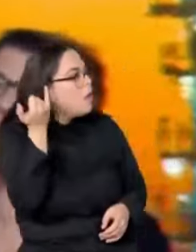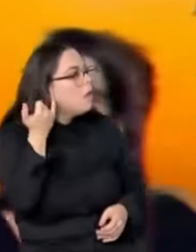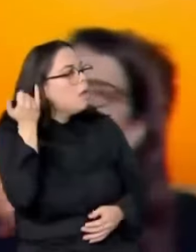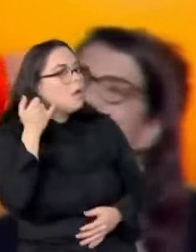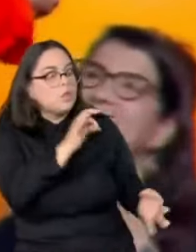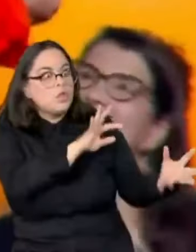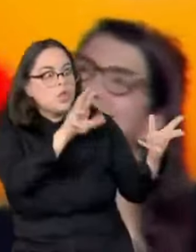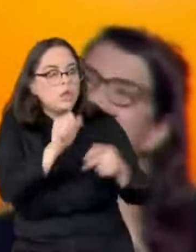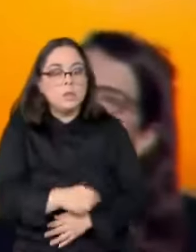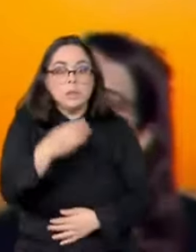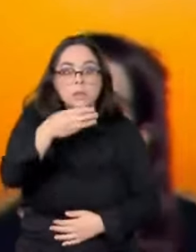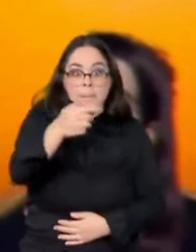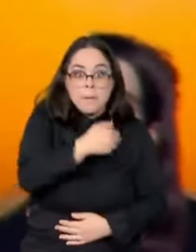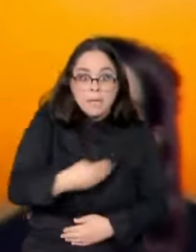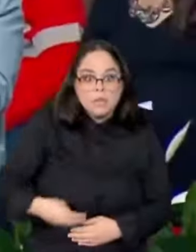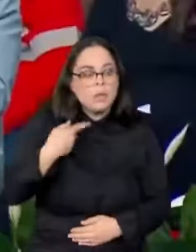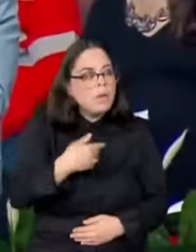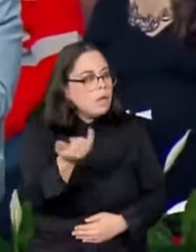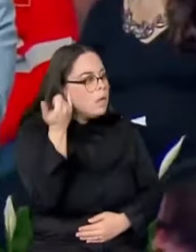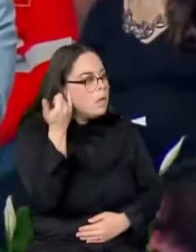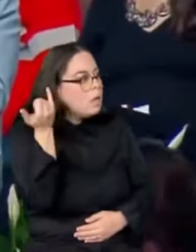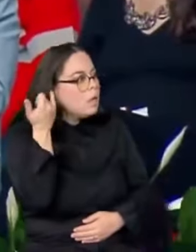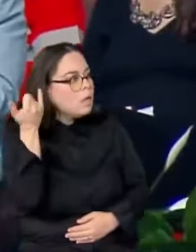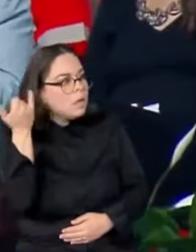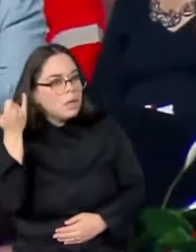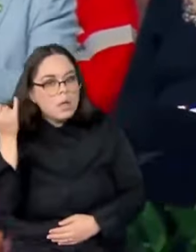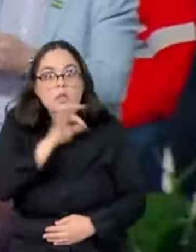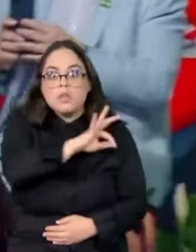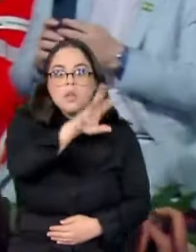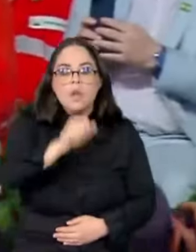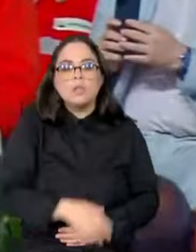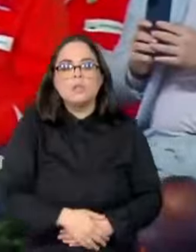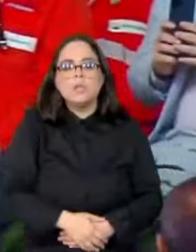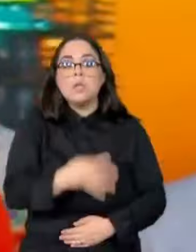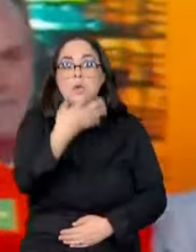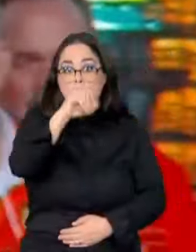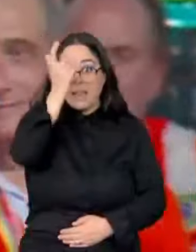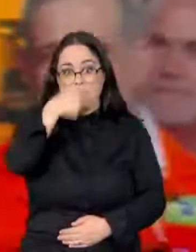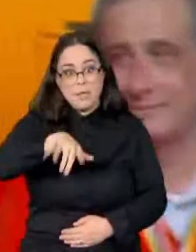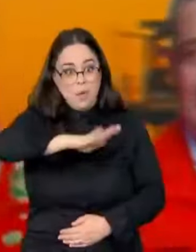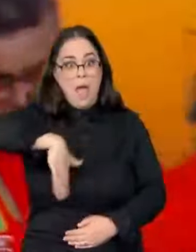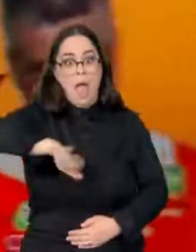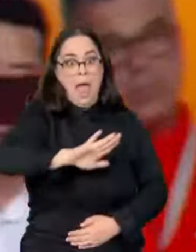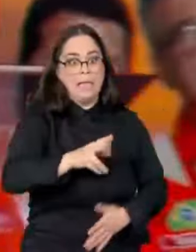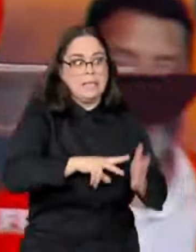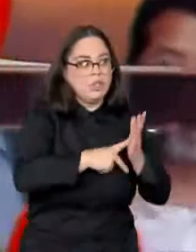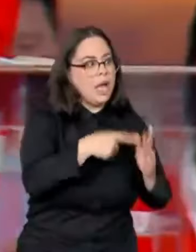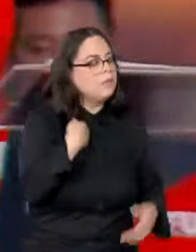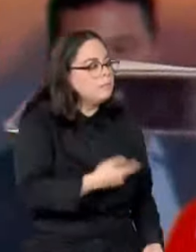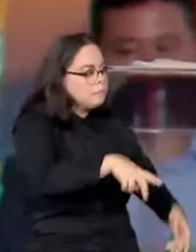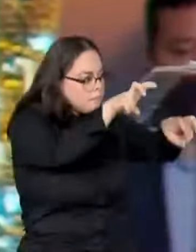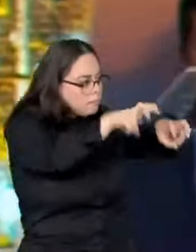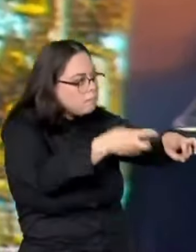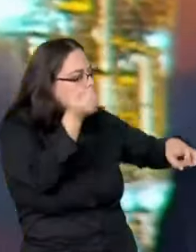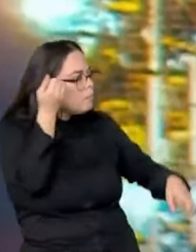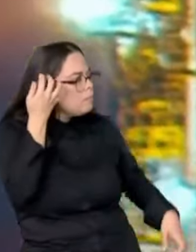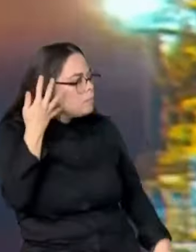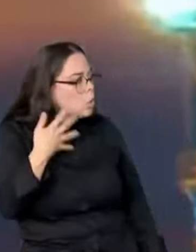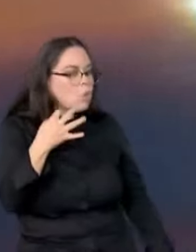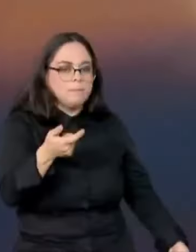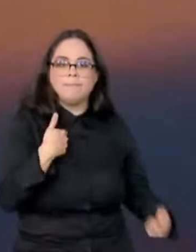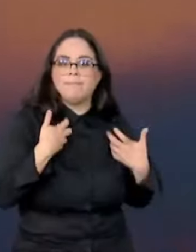com 37 ministros, eu ouço todos. Eu faço reunião com 40 dirigentes sindicais, eu ouço todos. Eu